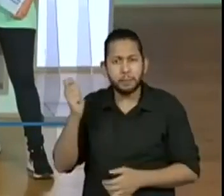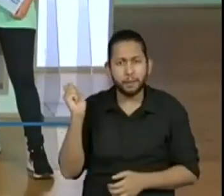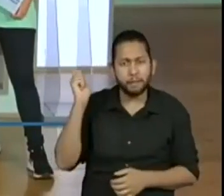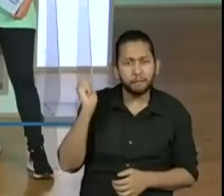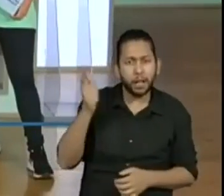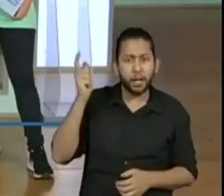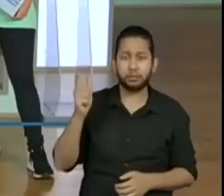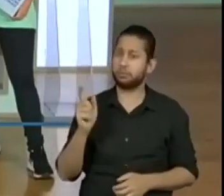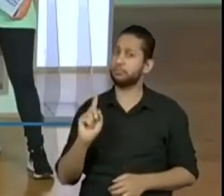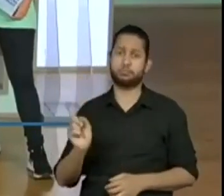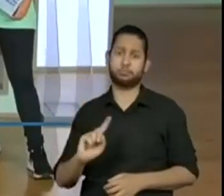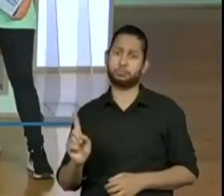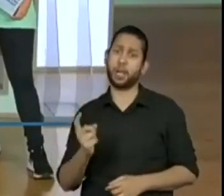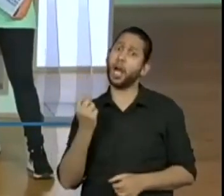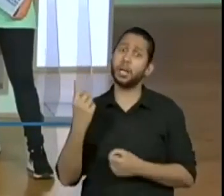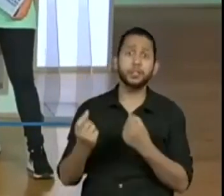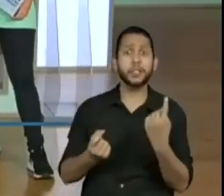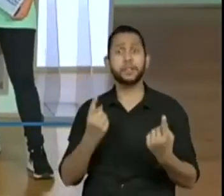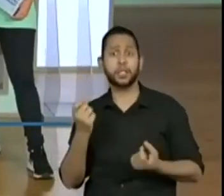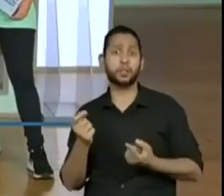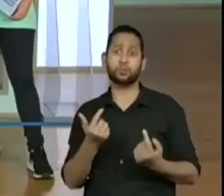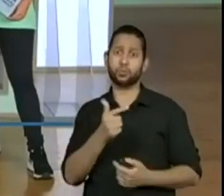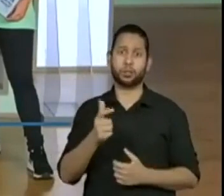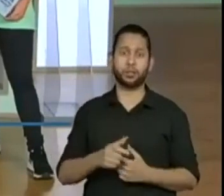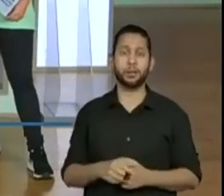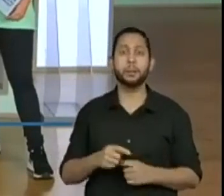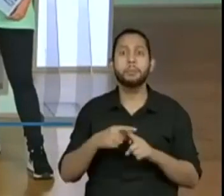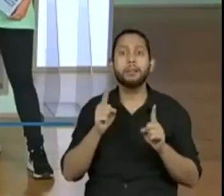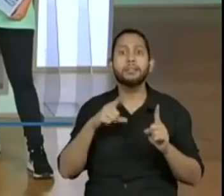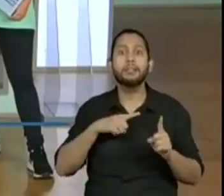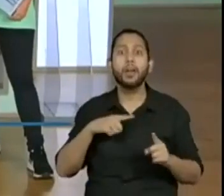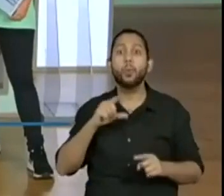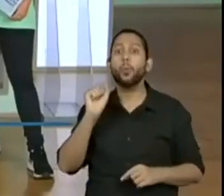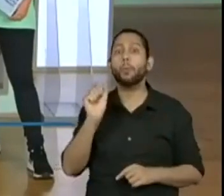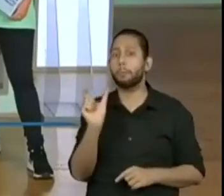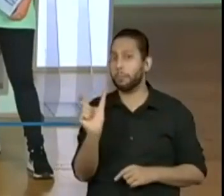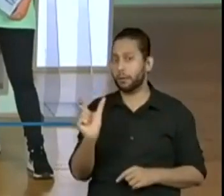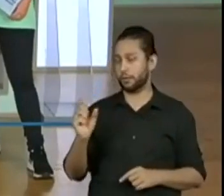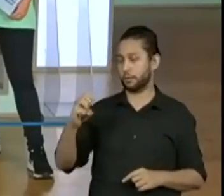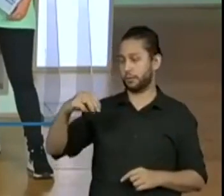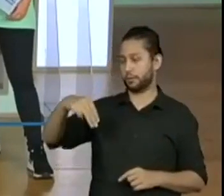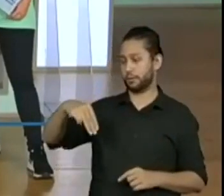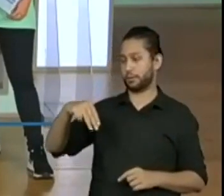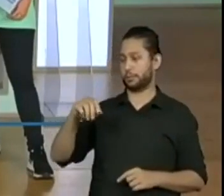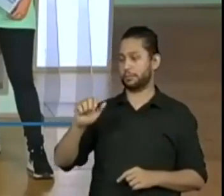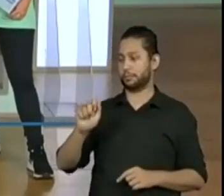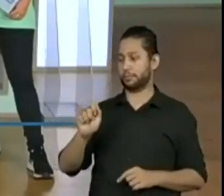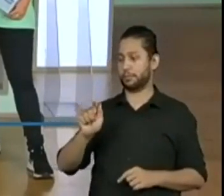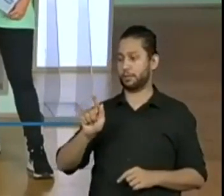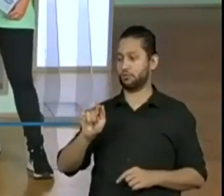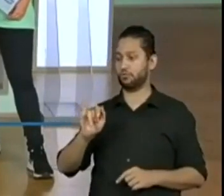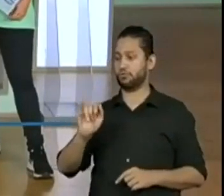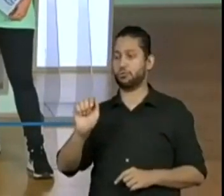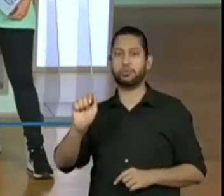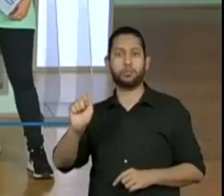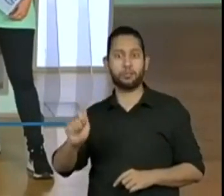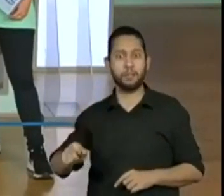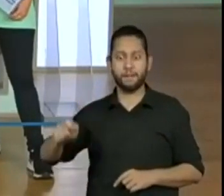mesmo. Às vezes, mas tem a magia, o encantamento que as fadas usam bastante,